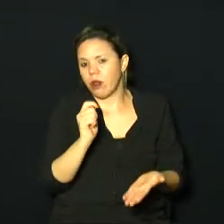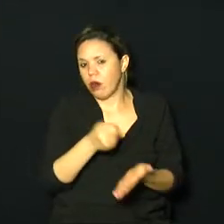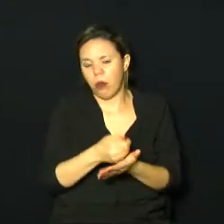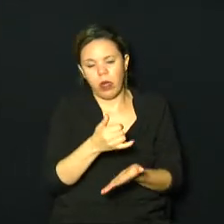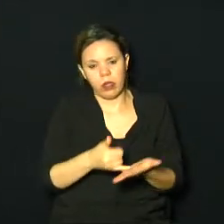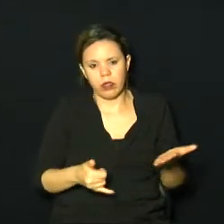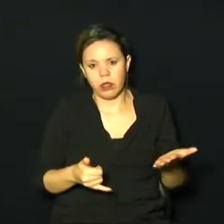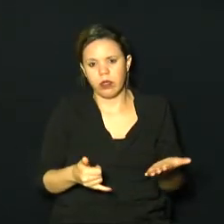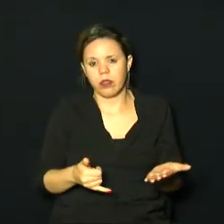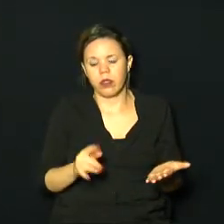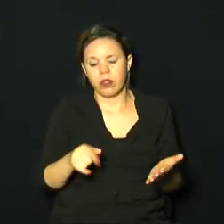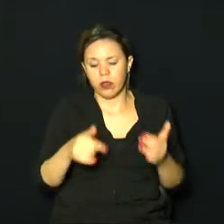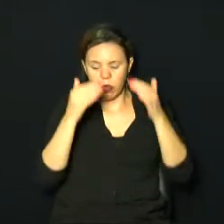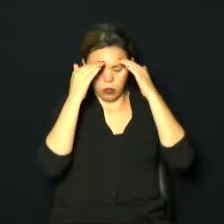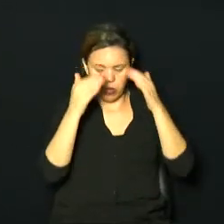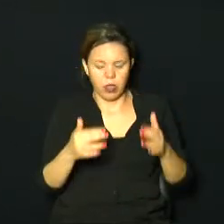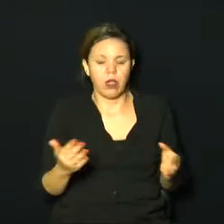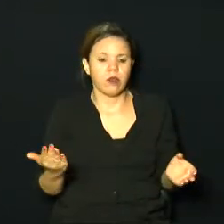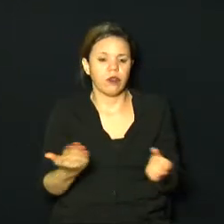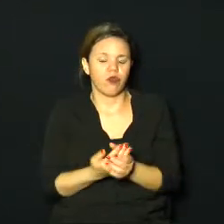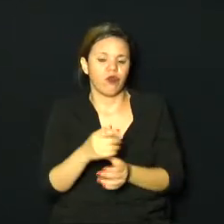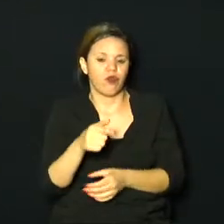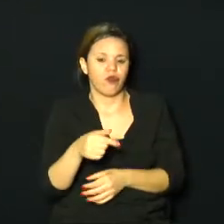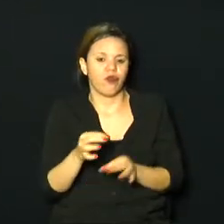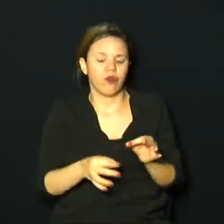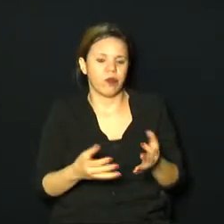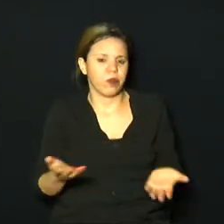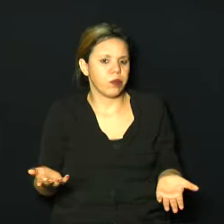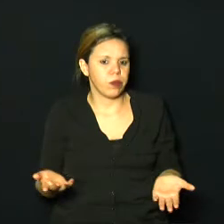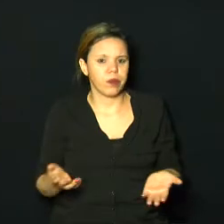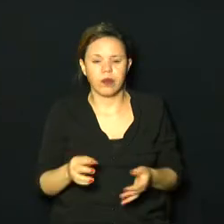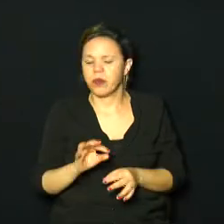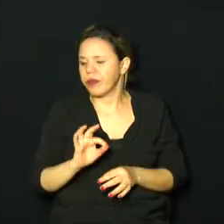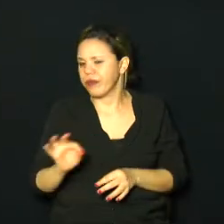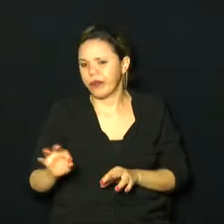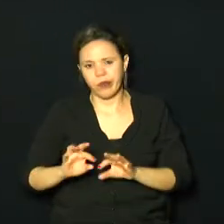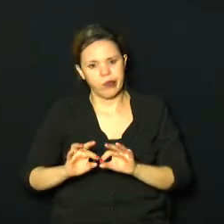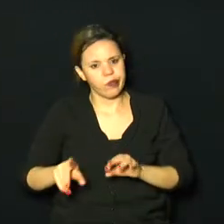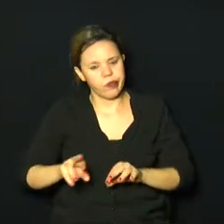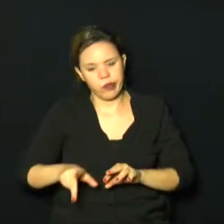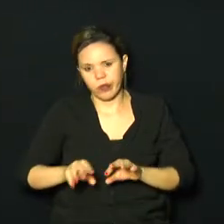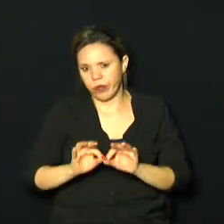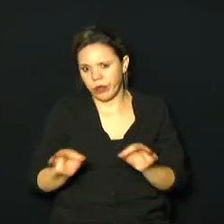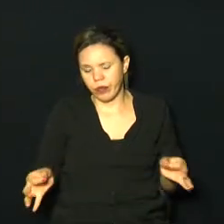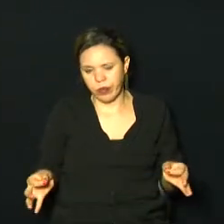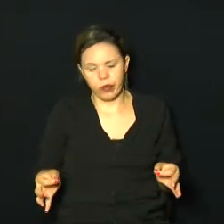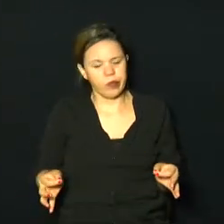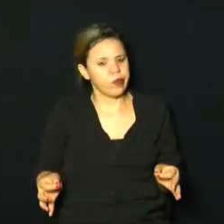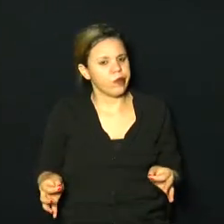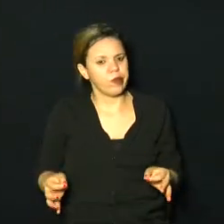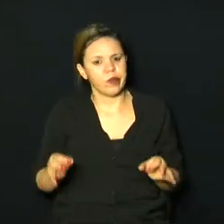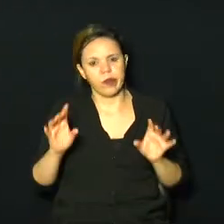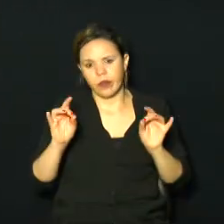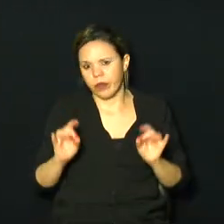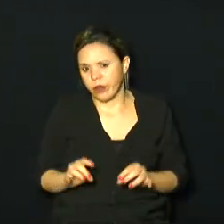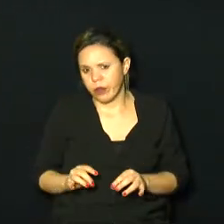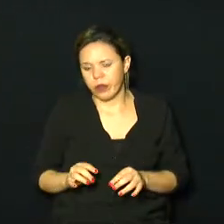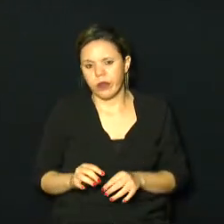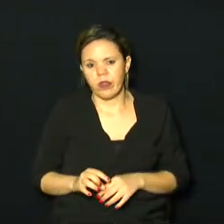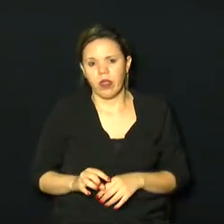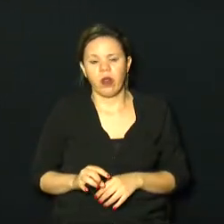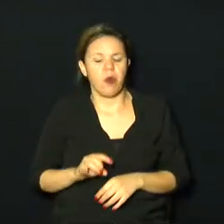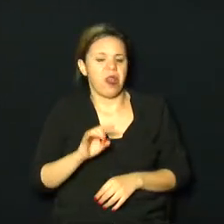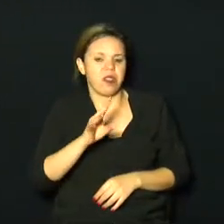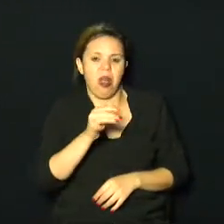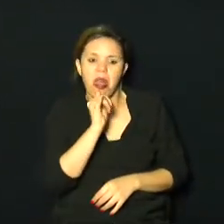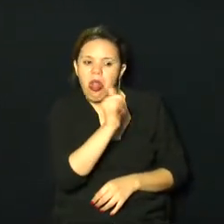judicial. Por fim, não é um simples detalhe e não é meramente uma questão apelativa